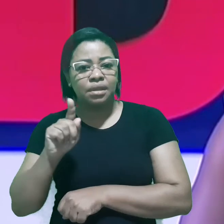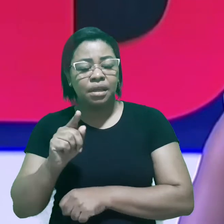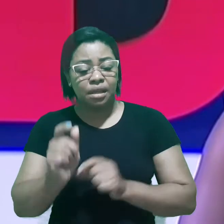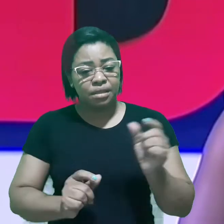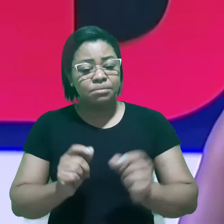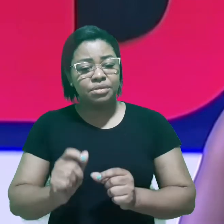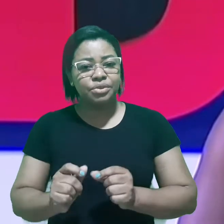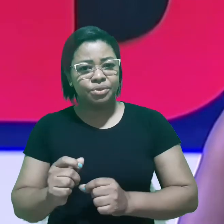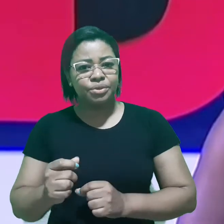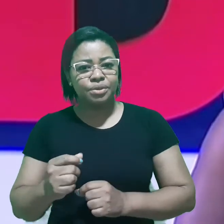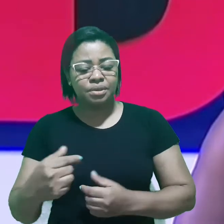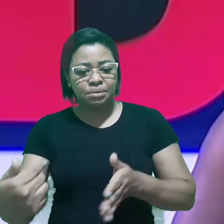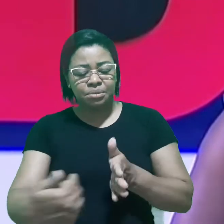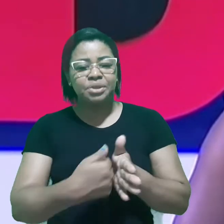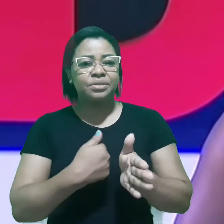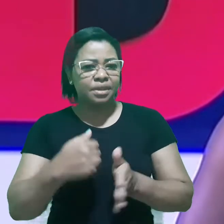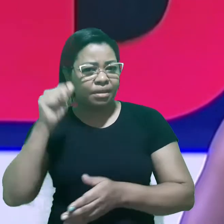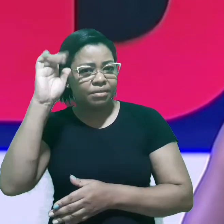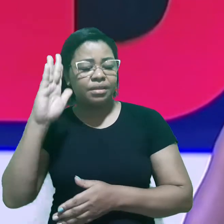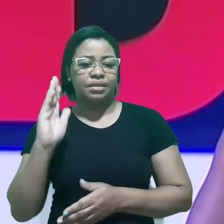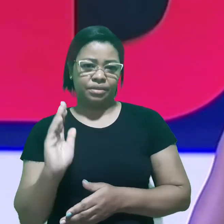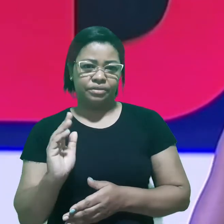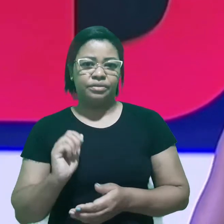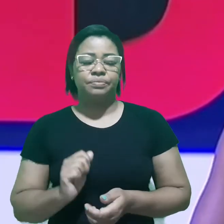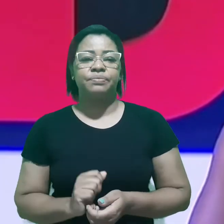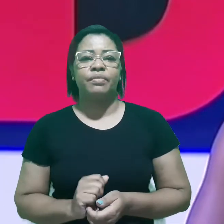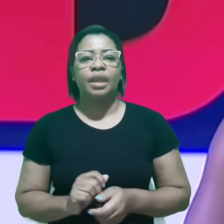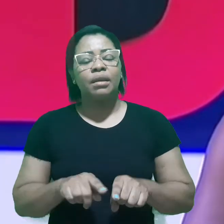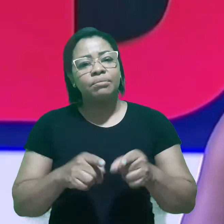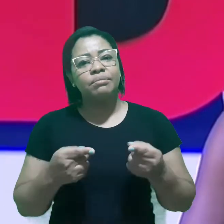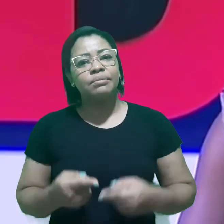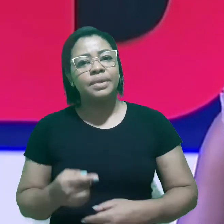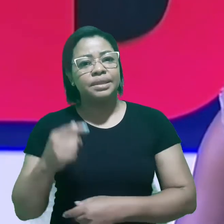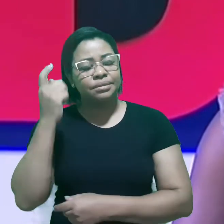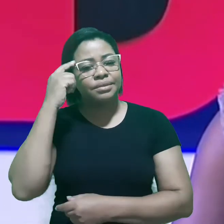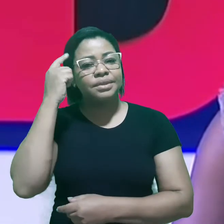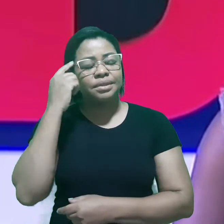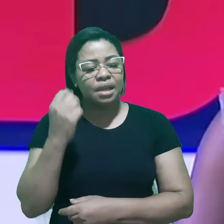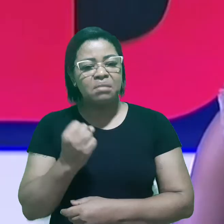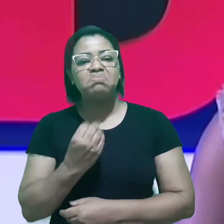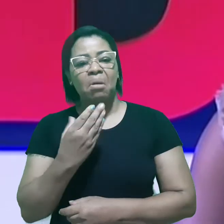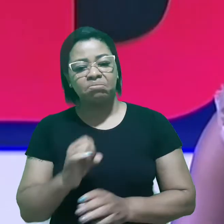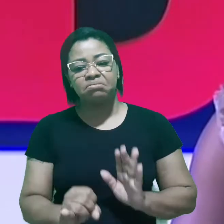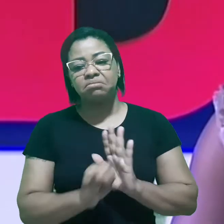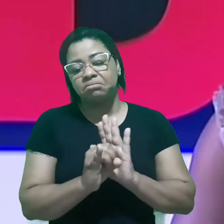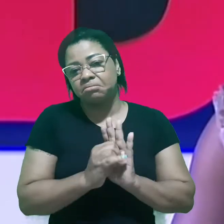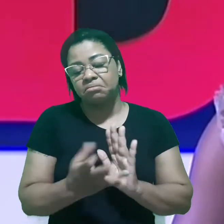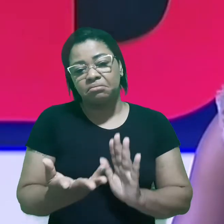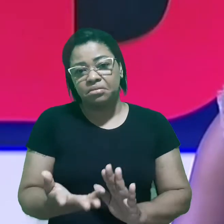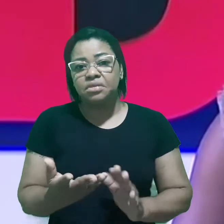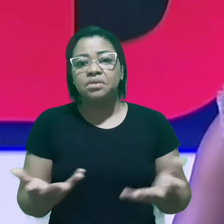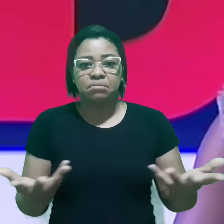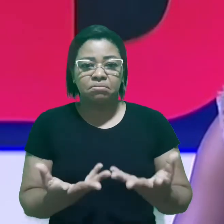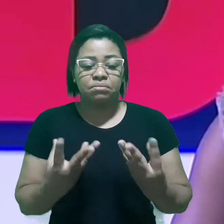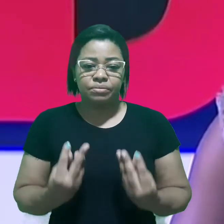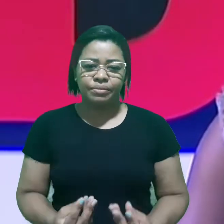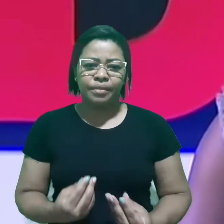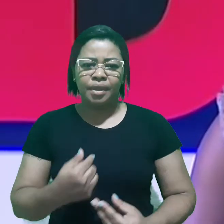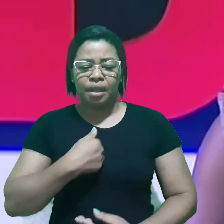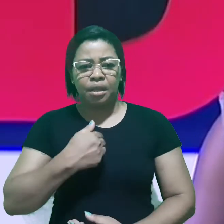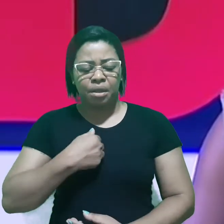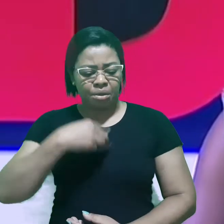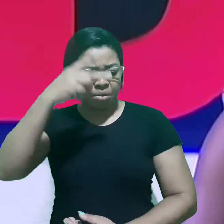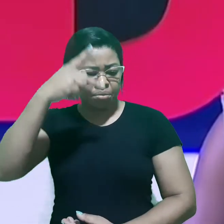Namíbia. Mas acabei por abraçar essa nova identidade e, de muitas maneiras, agora eu penso em mim como uma africana. Mas ainda fico um